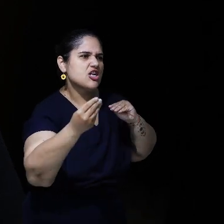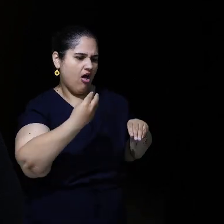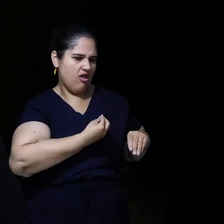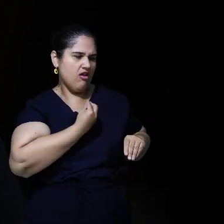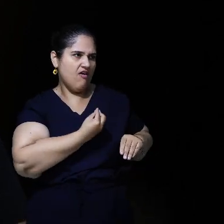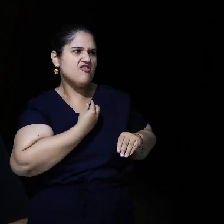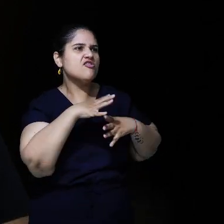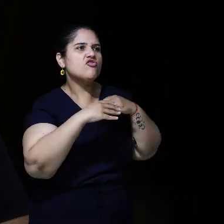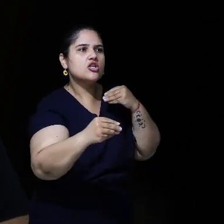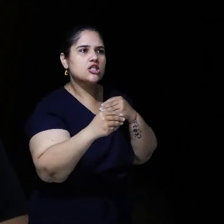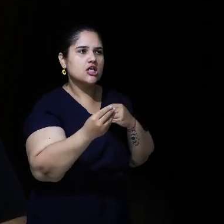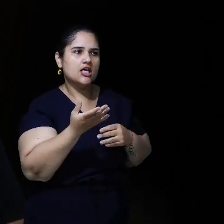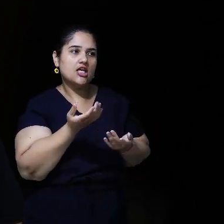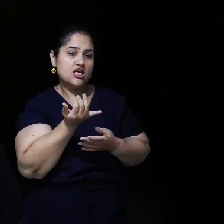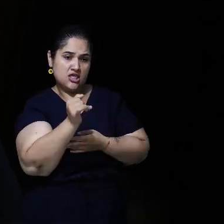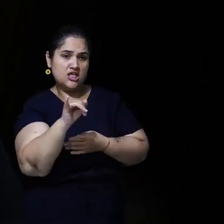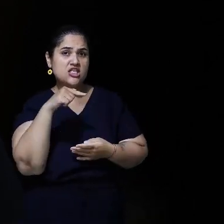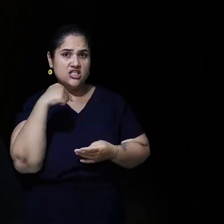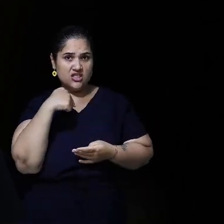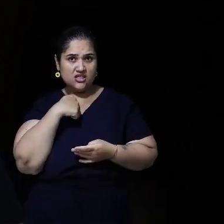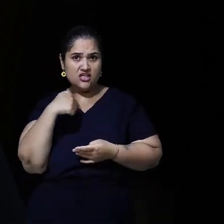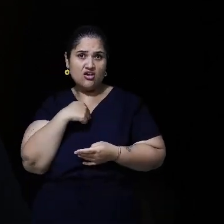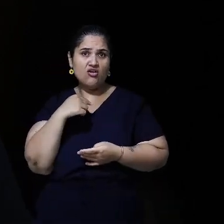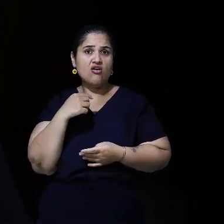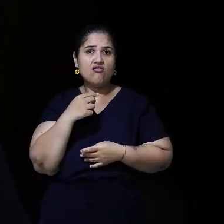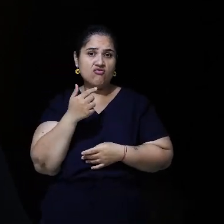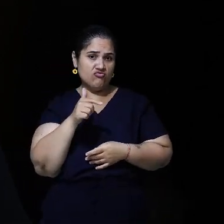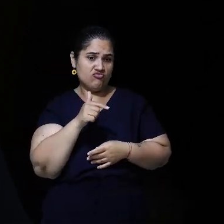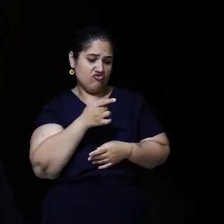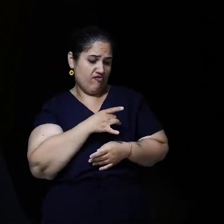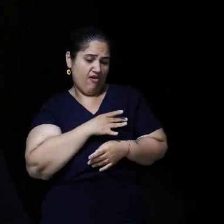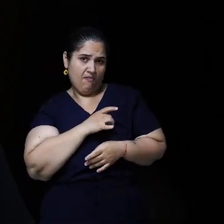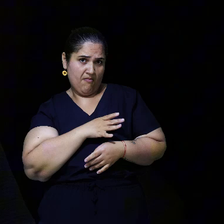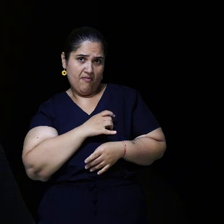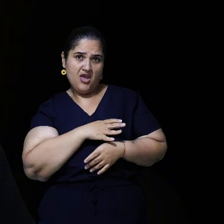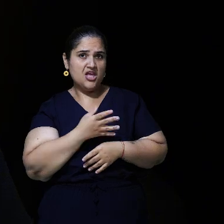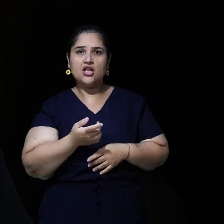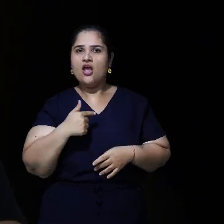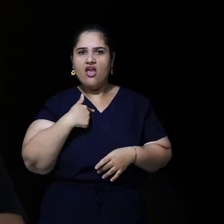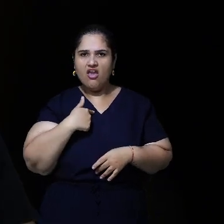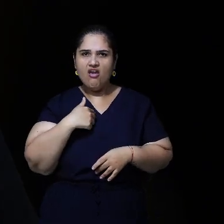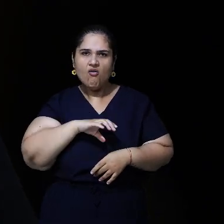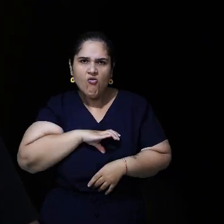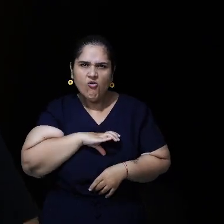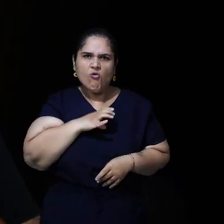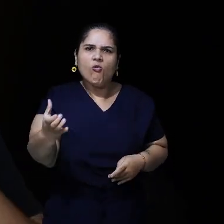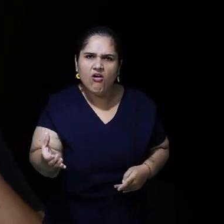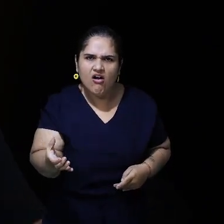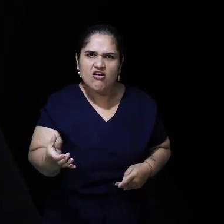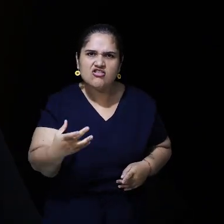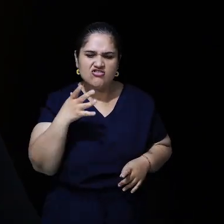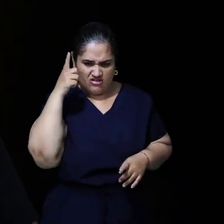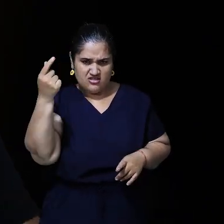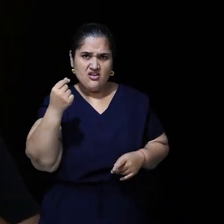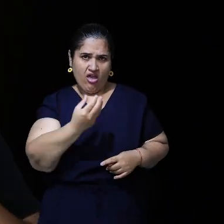ia ter coragem de sair daquela vida. E eu lembro que eu não conseguia me mexer, não conseguia falar,